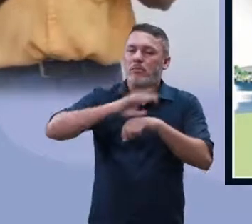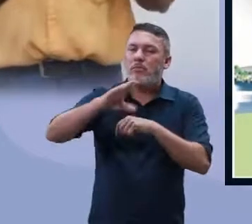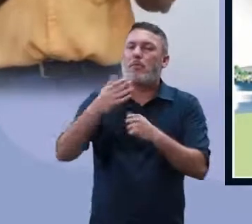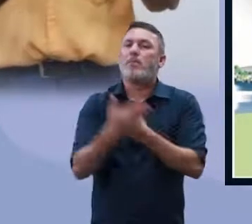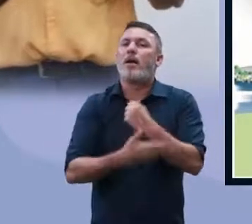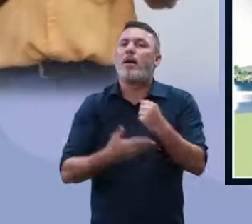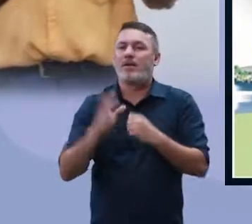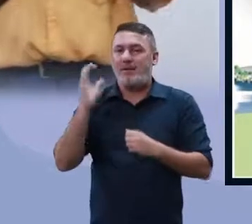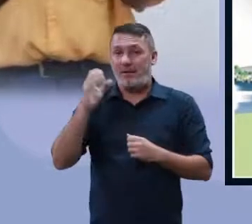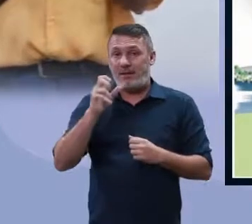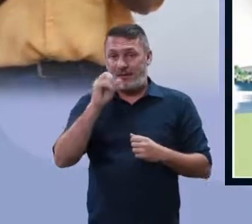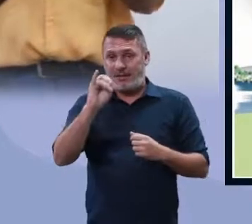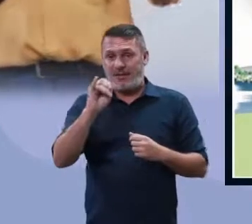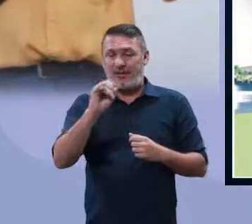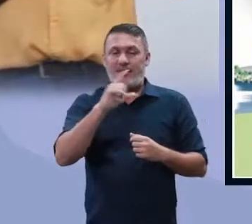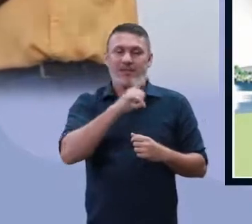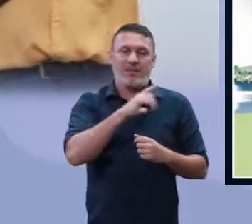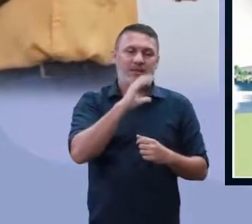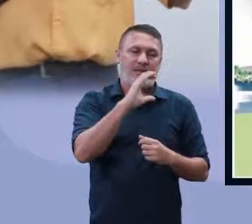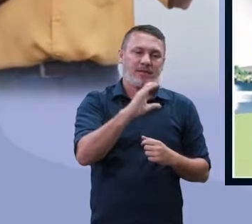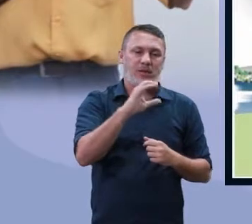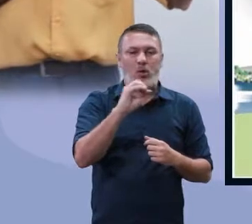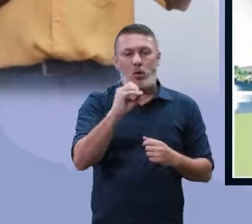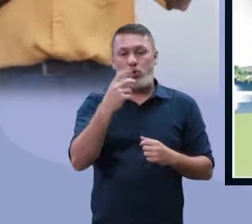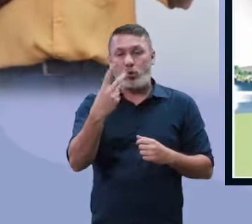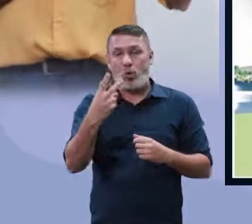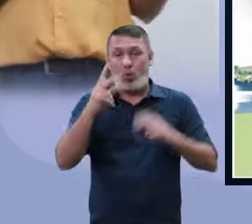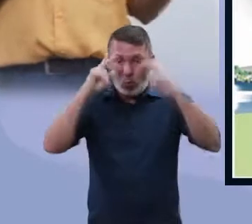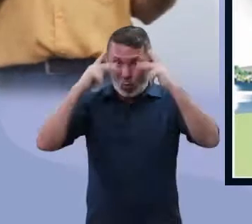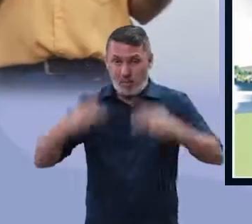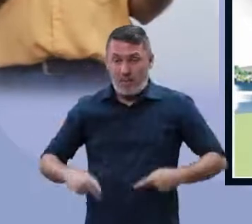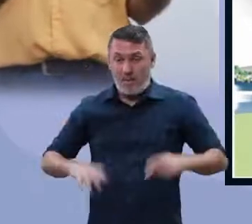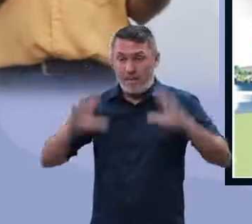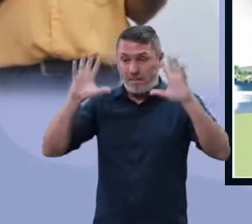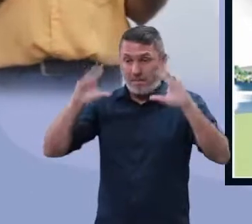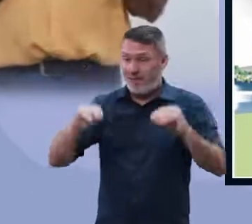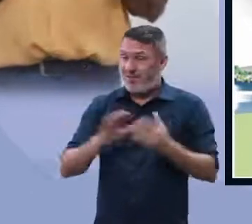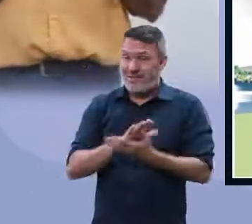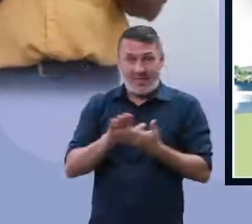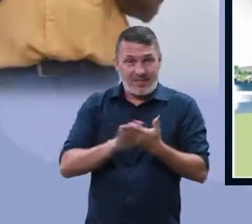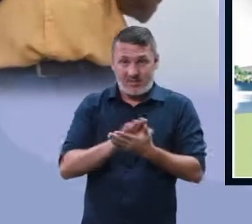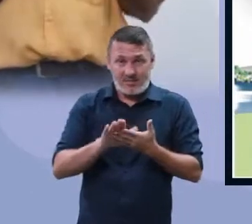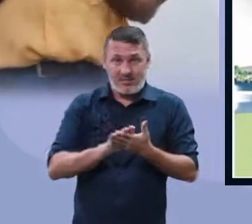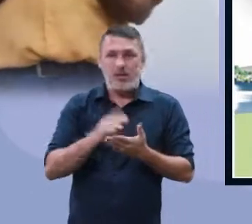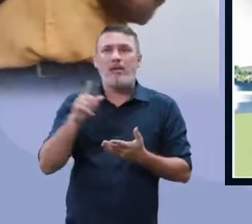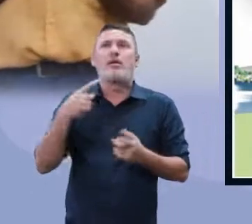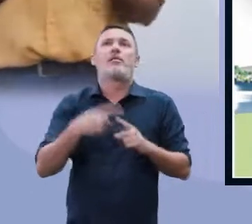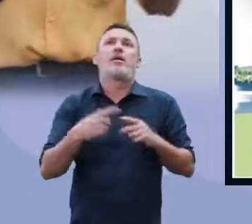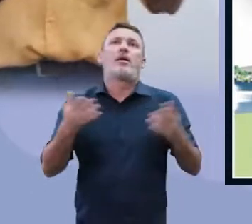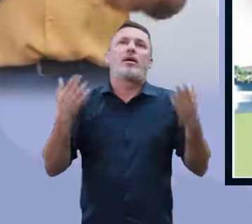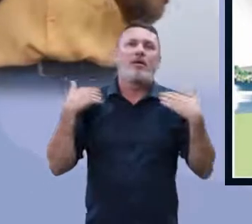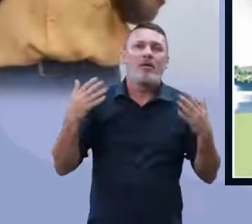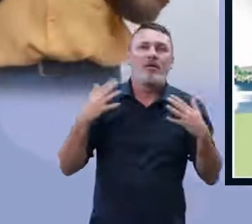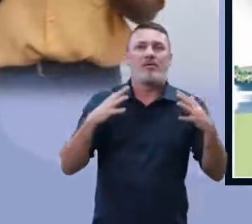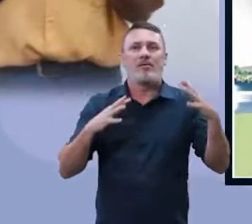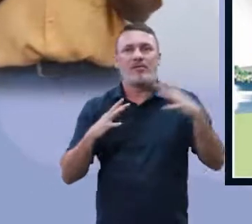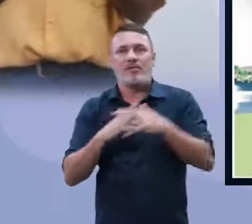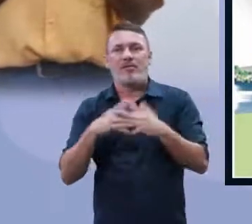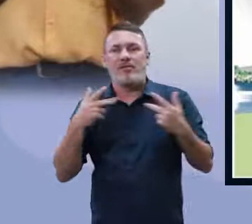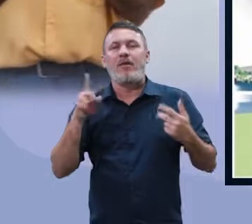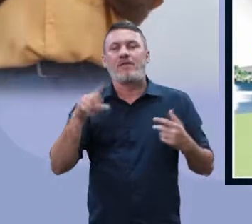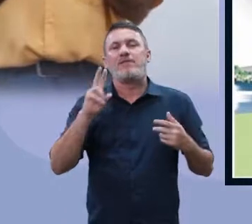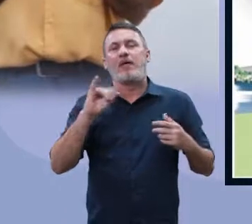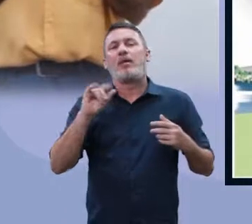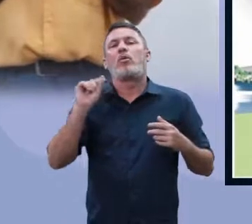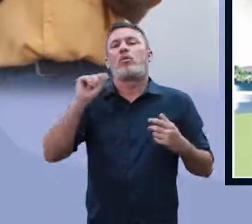nós não tivéssemos a ação do CO2 produzido na forma humana, esse calor promovido pela irradiação, aqueceria de